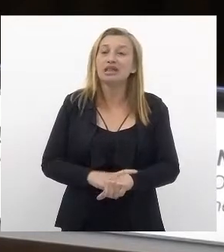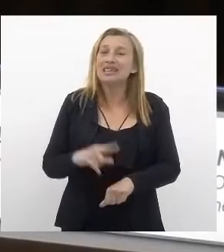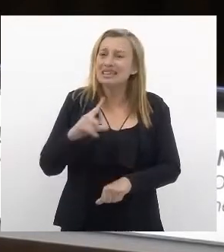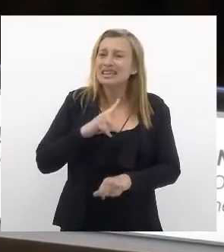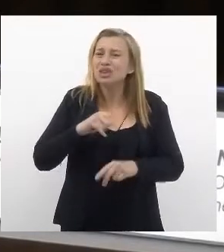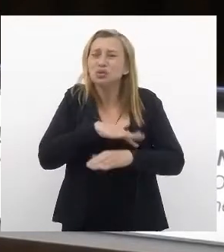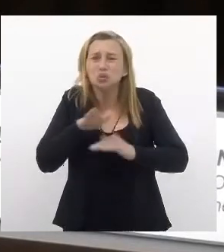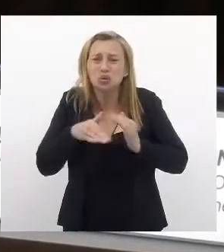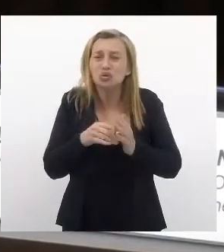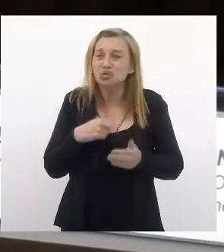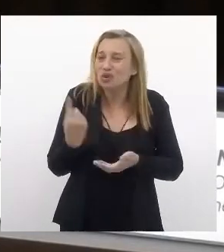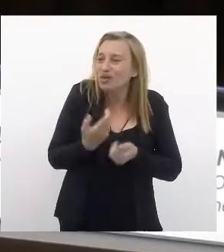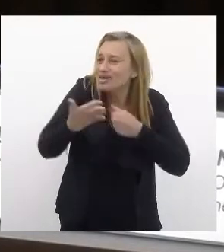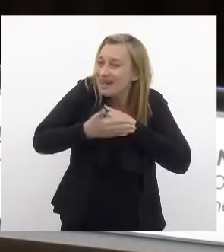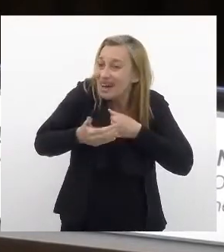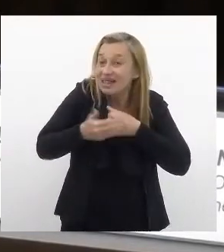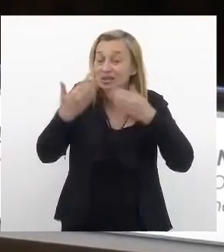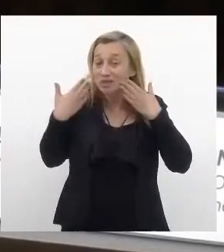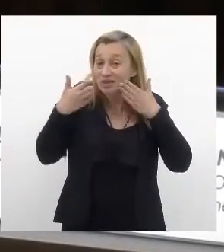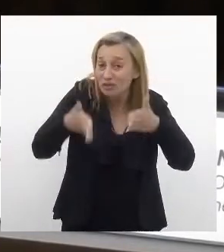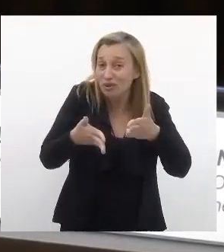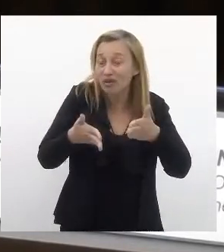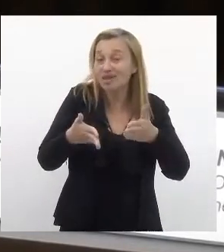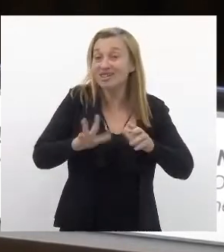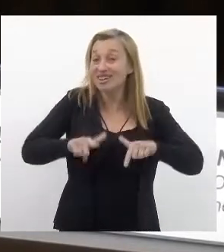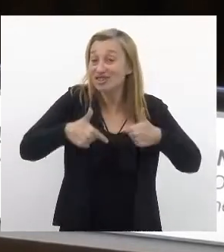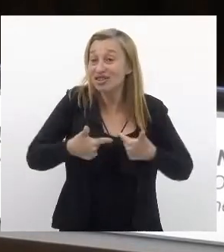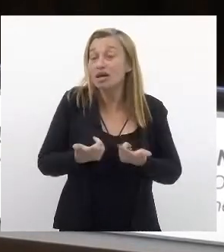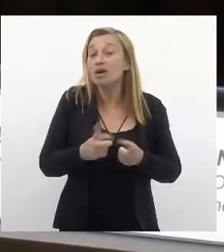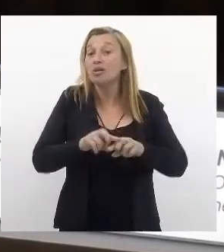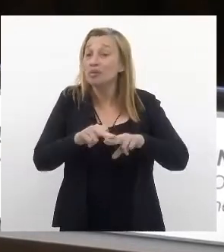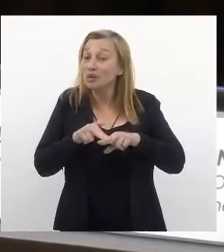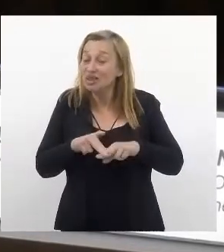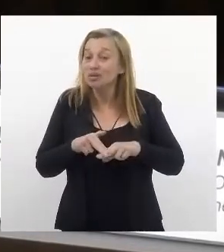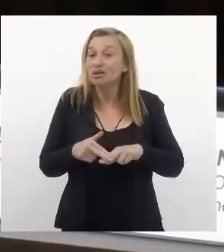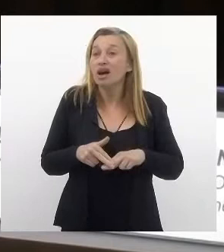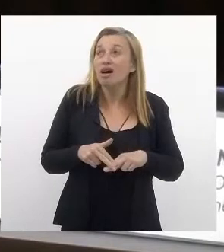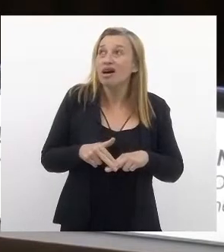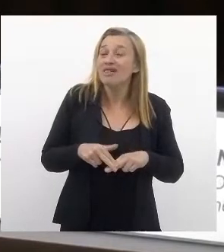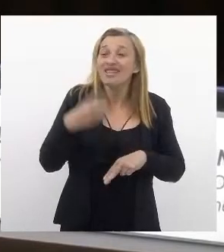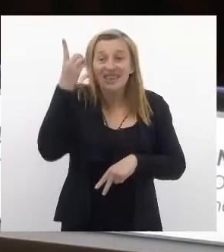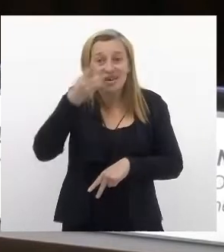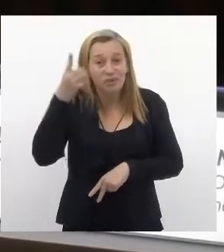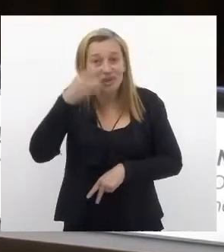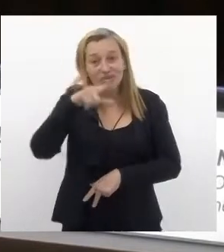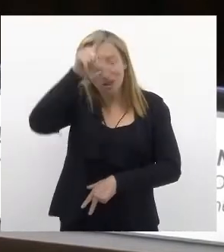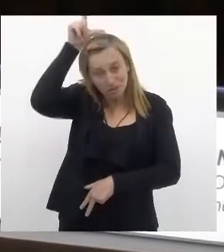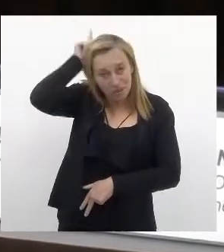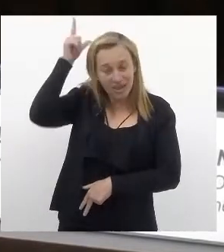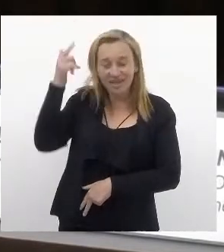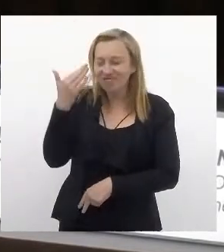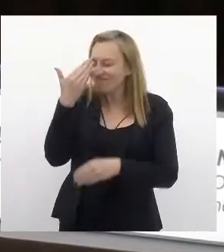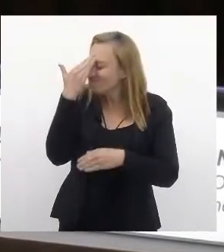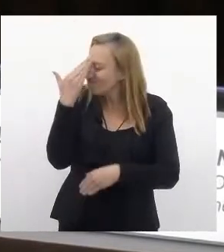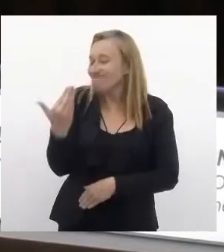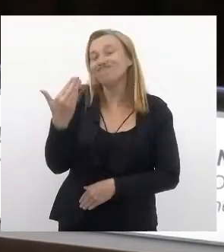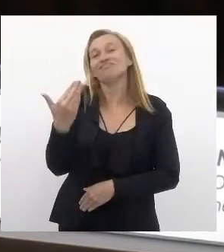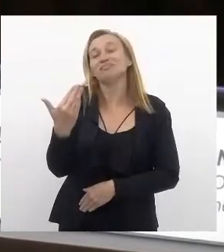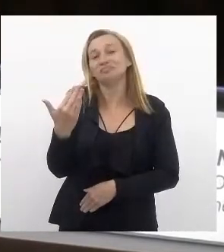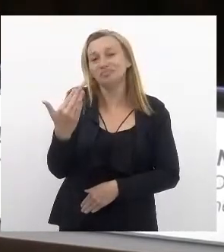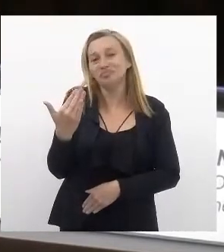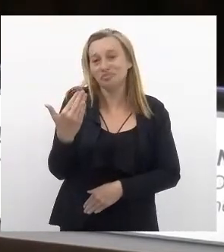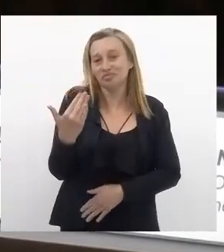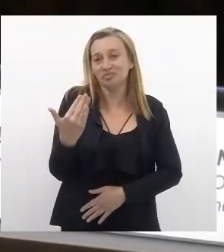todos nós carinho, atenção e atitudes. Portanto, deputado Luiz Paulo, minha gratidão